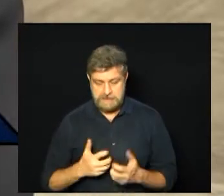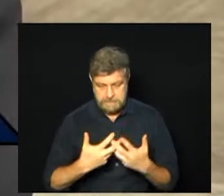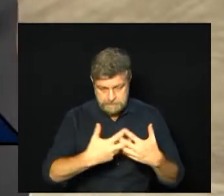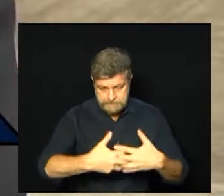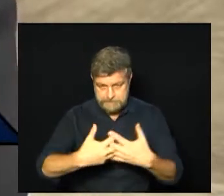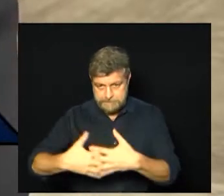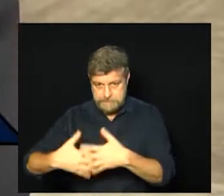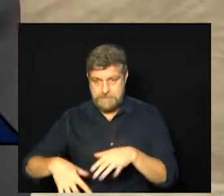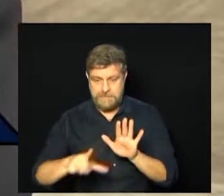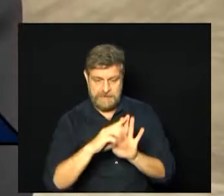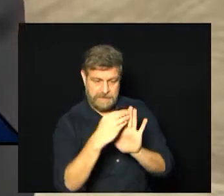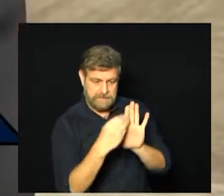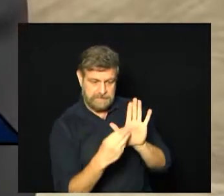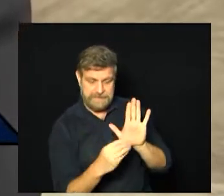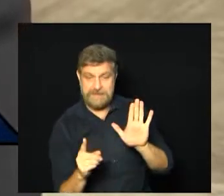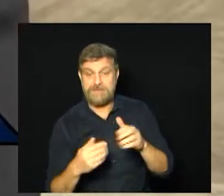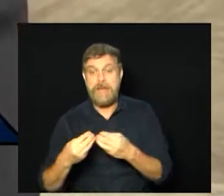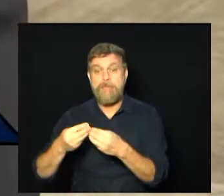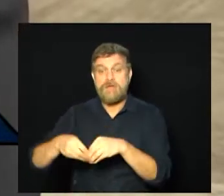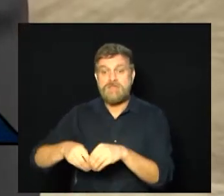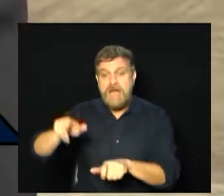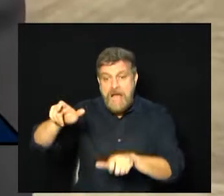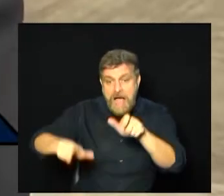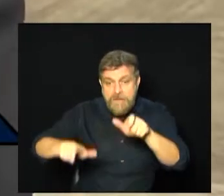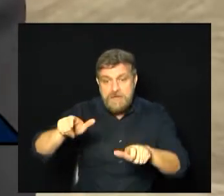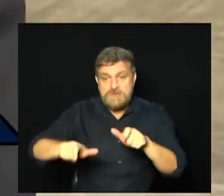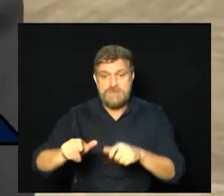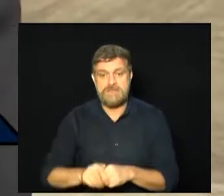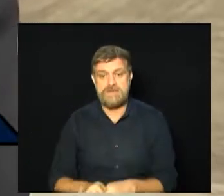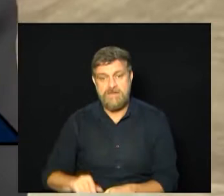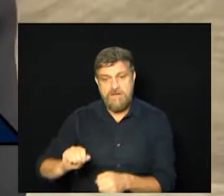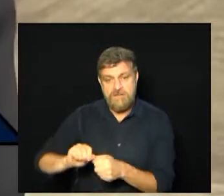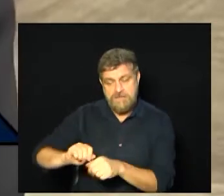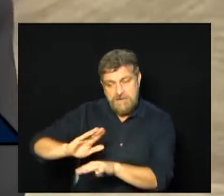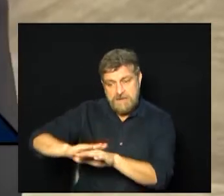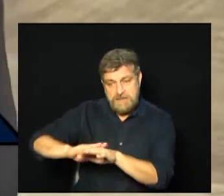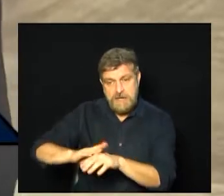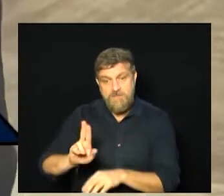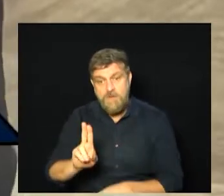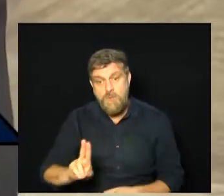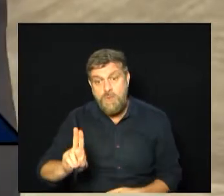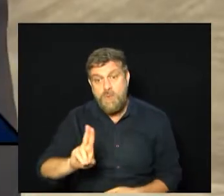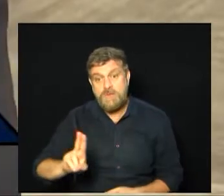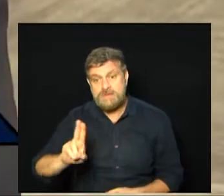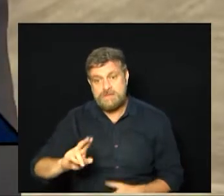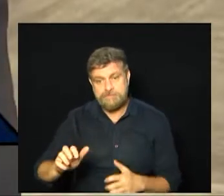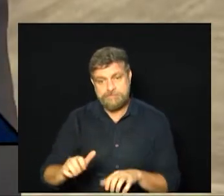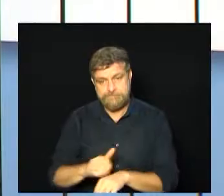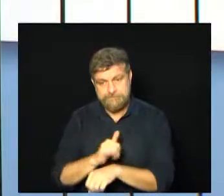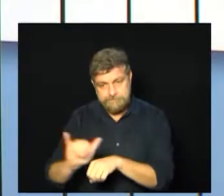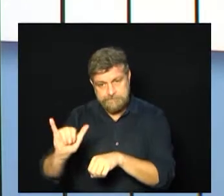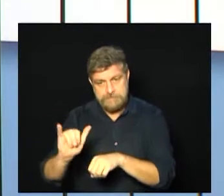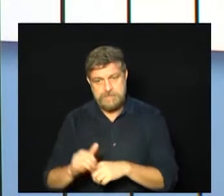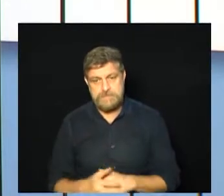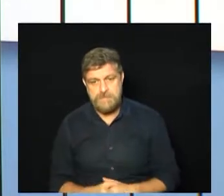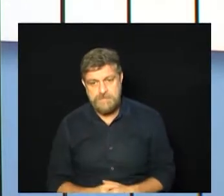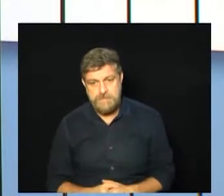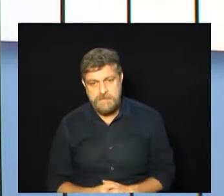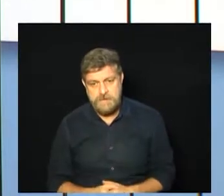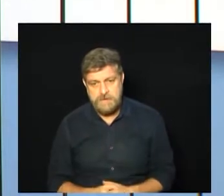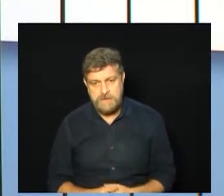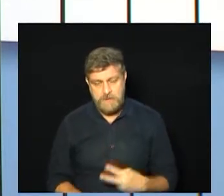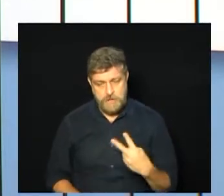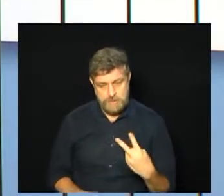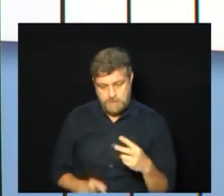nessa lei sem prejuízo daqueles que vão fazer utilização desse mecanismo. Esses